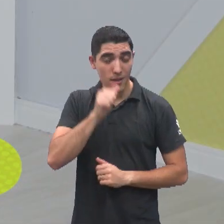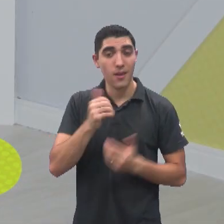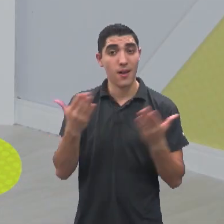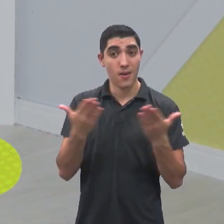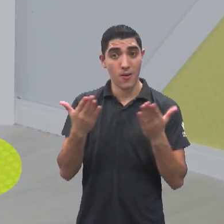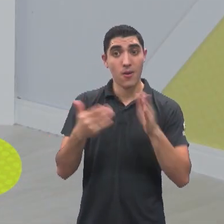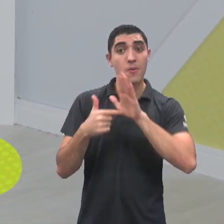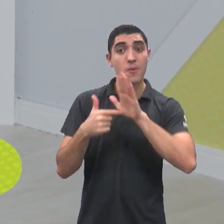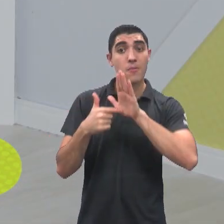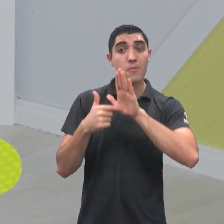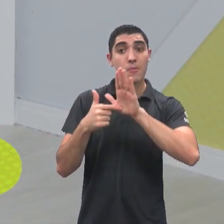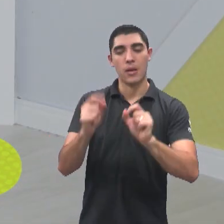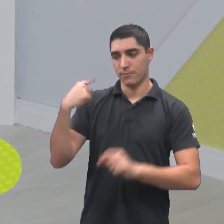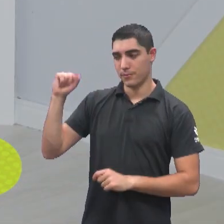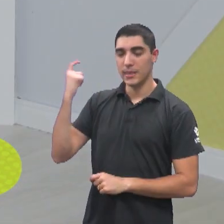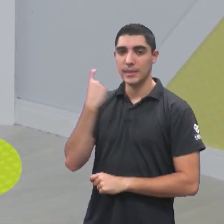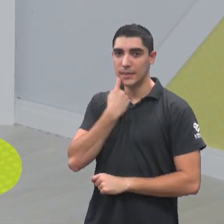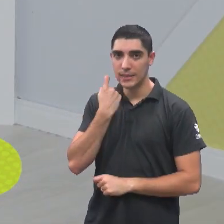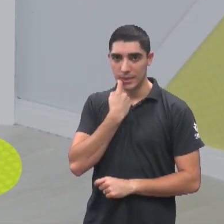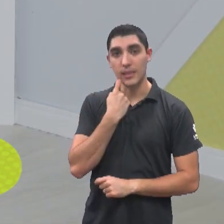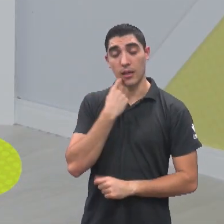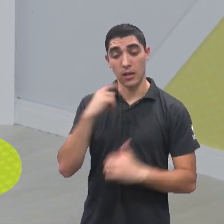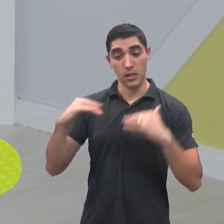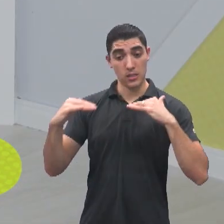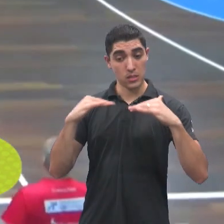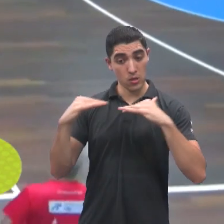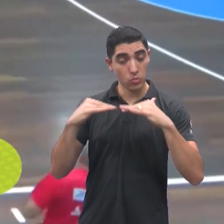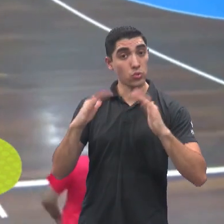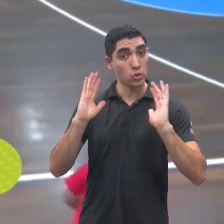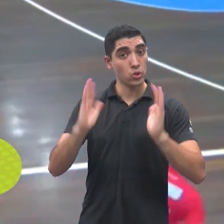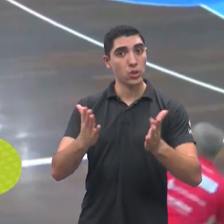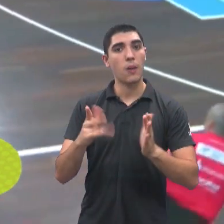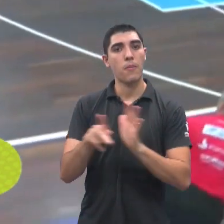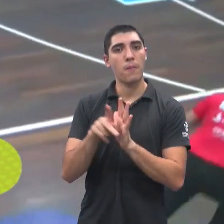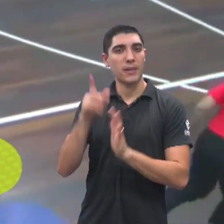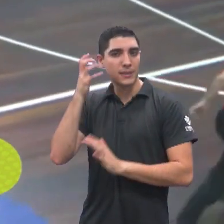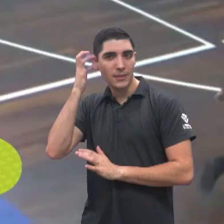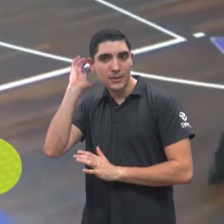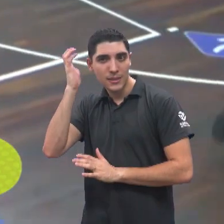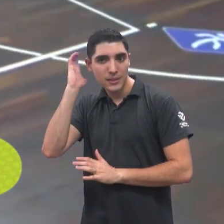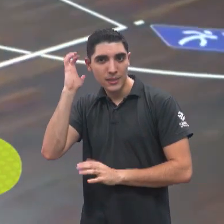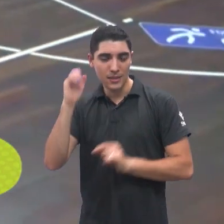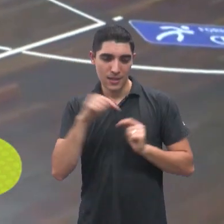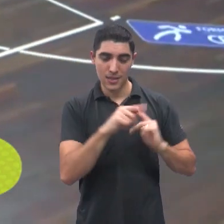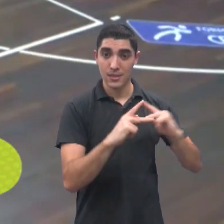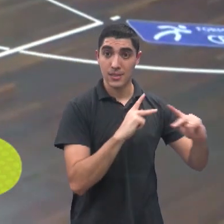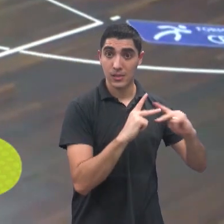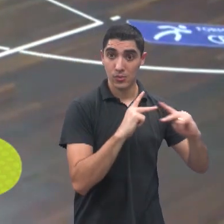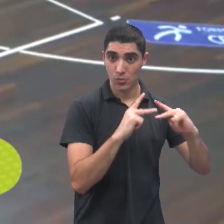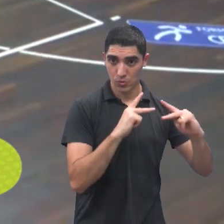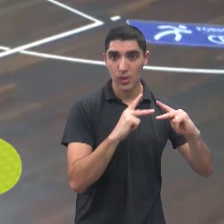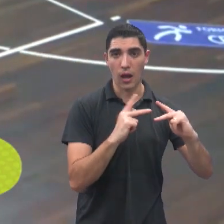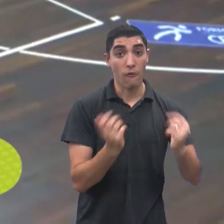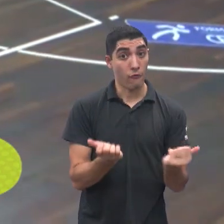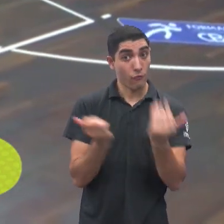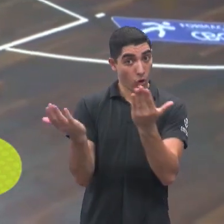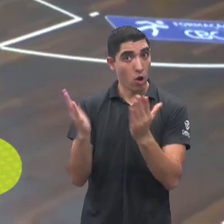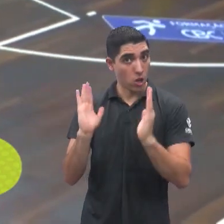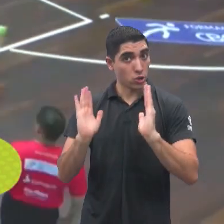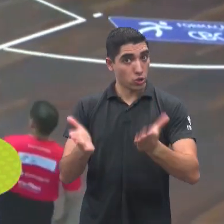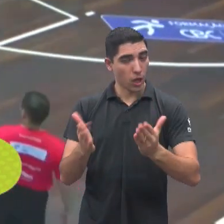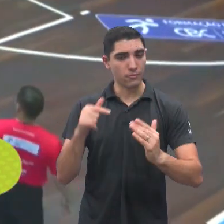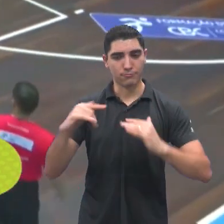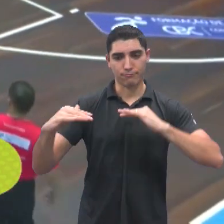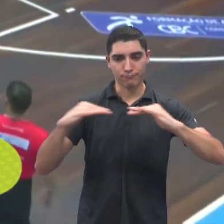última sexta-feira, o São José foi até Santo André, no Grande ABC, enfrentar as donas da casa pela 10ª e última rodada do primeiro turno